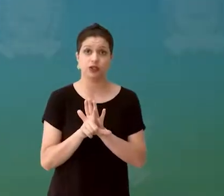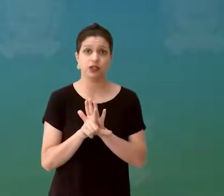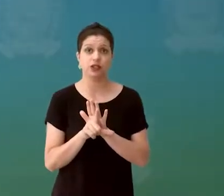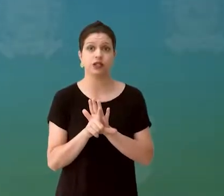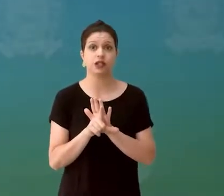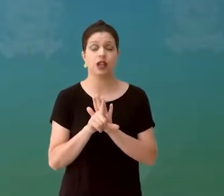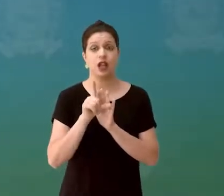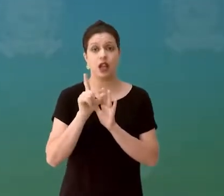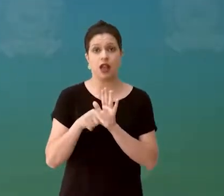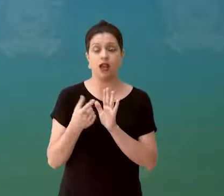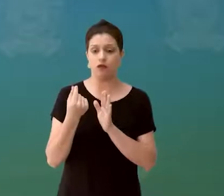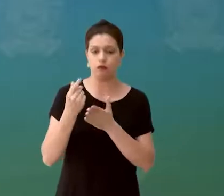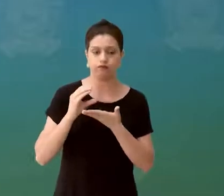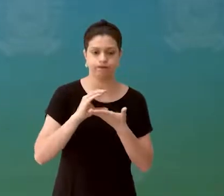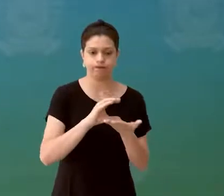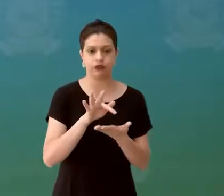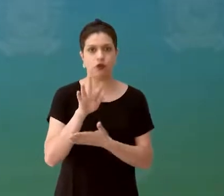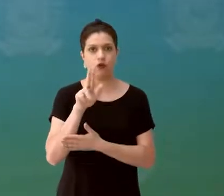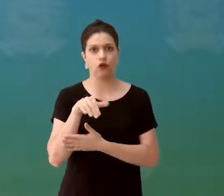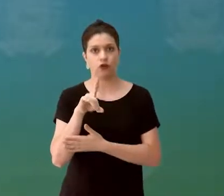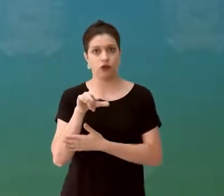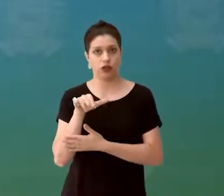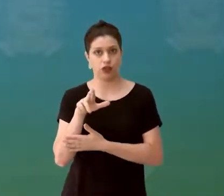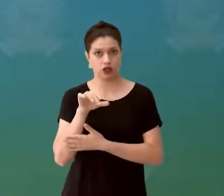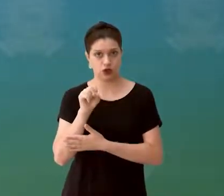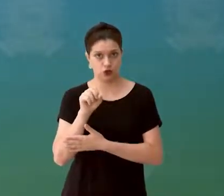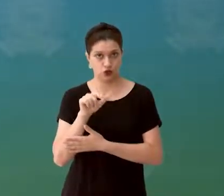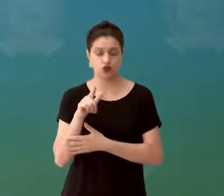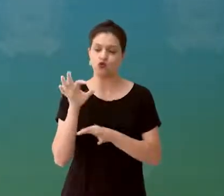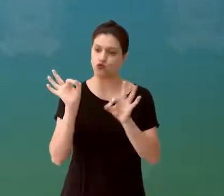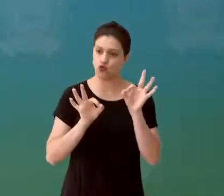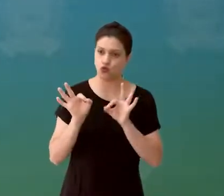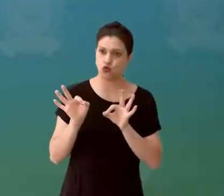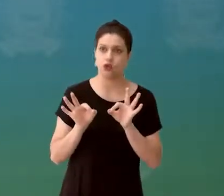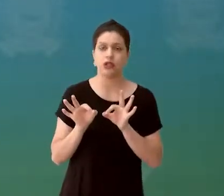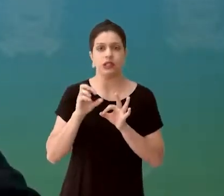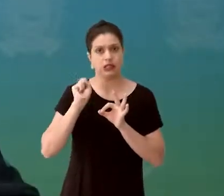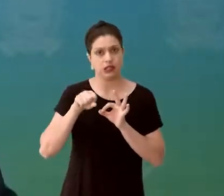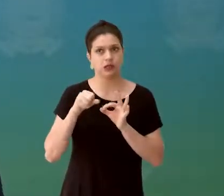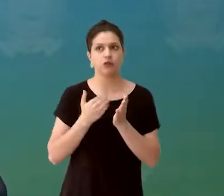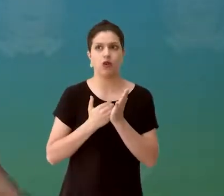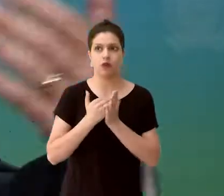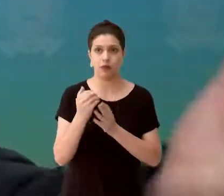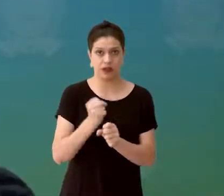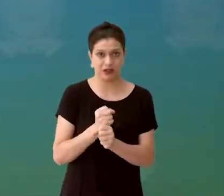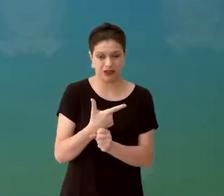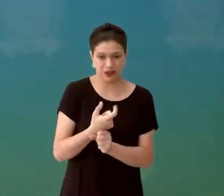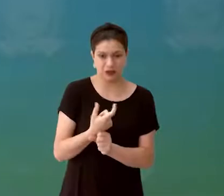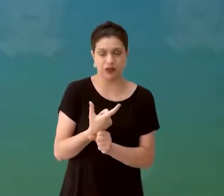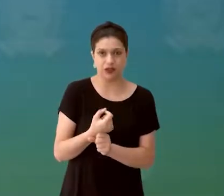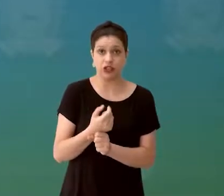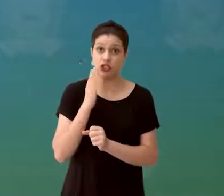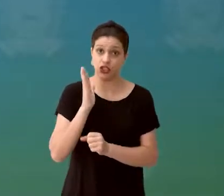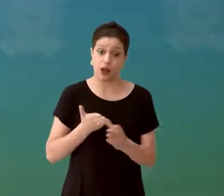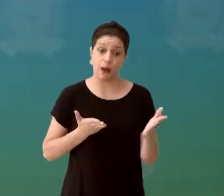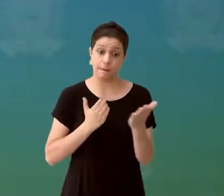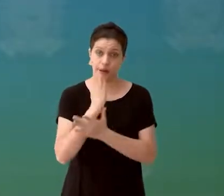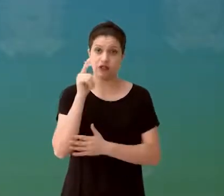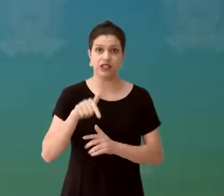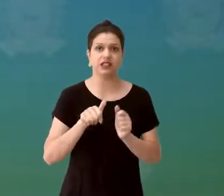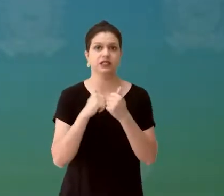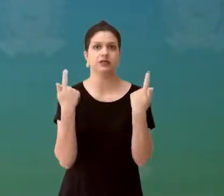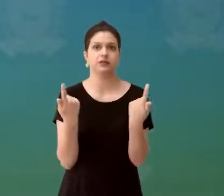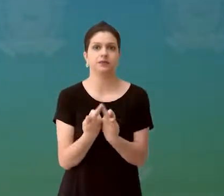Nós aprovamos um projeto que estava aí pendente, que é o plano de aplicação do Fundersul, possibilitando então que inicie as obras